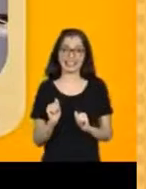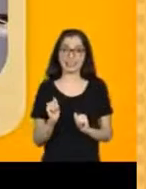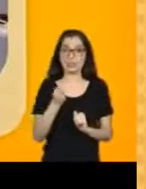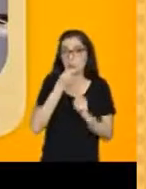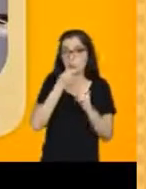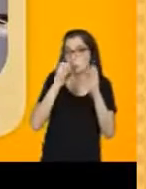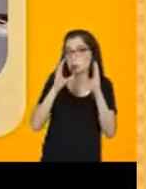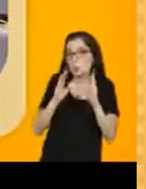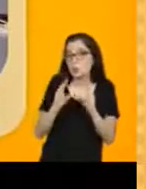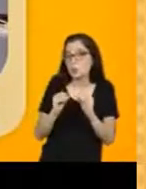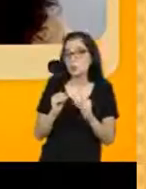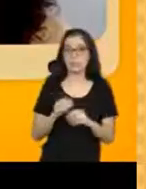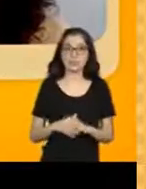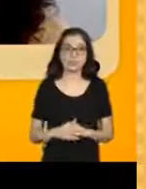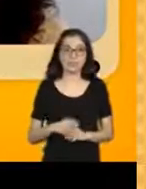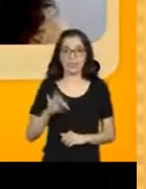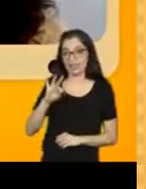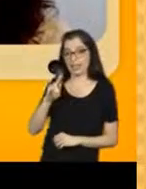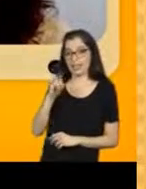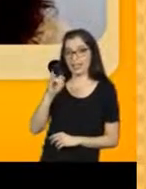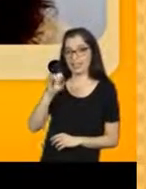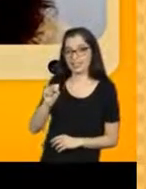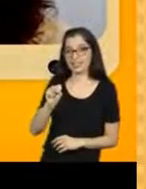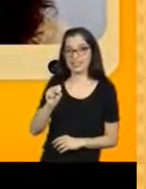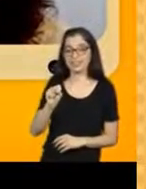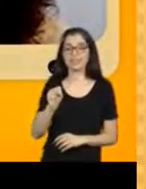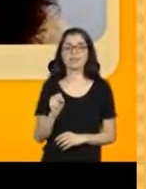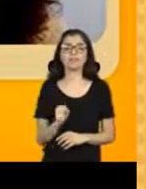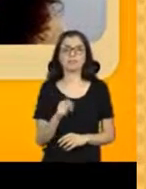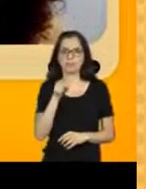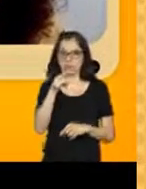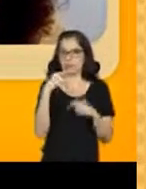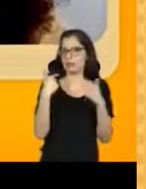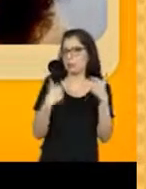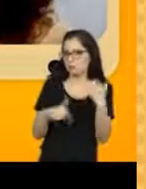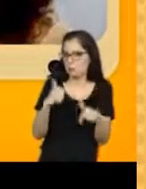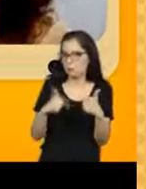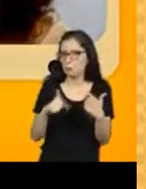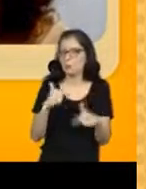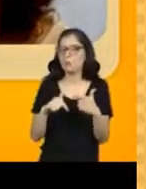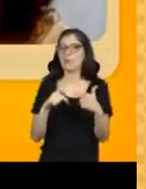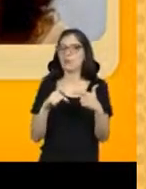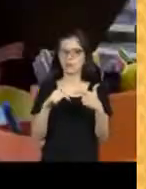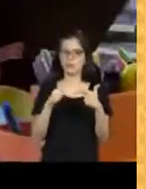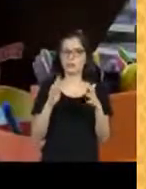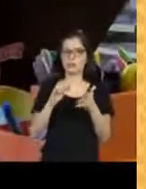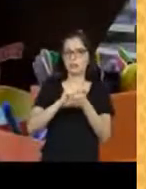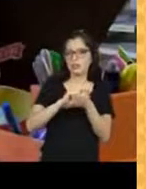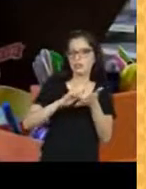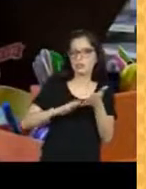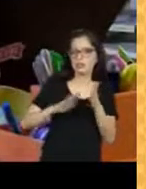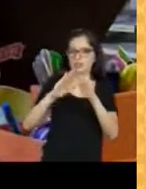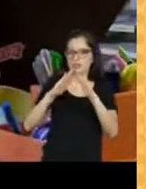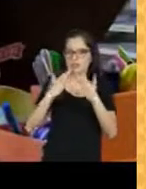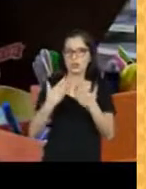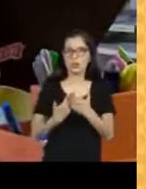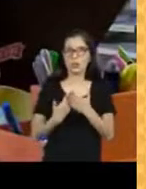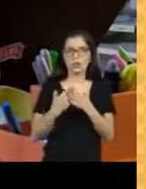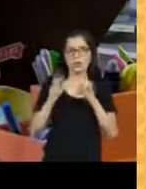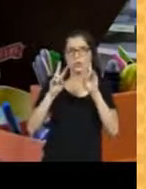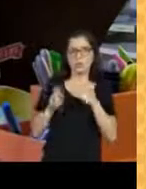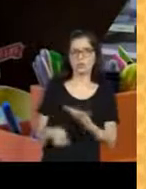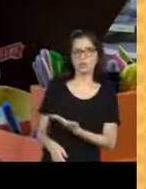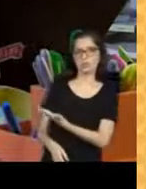Yes! Oi, boa noite, Thaís. É que eu tô fazendo esse trabalho da escola e eu preciso entender bem o que é desinformação e o que diferencia